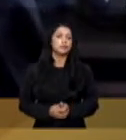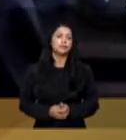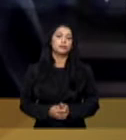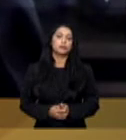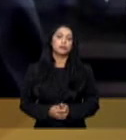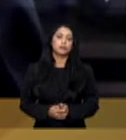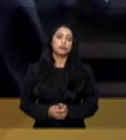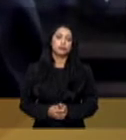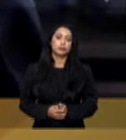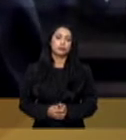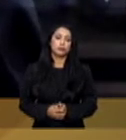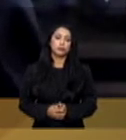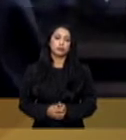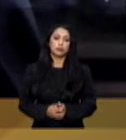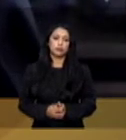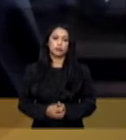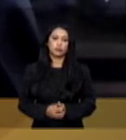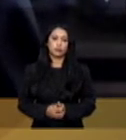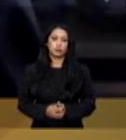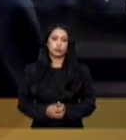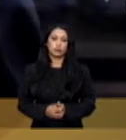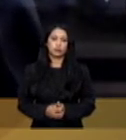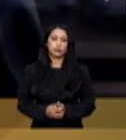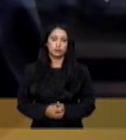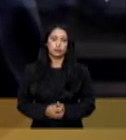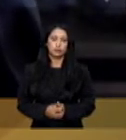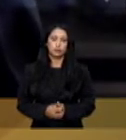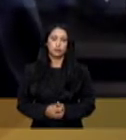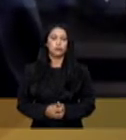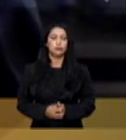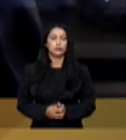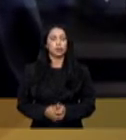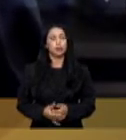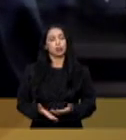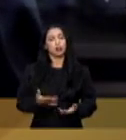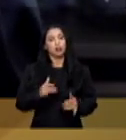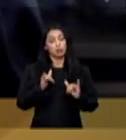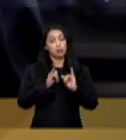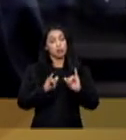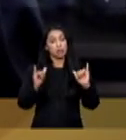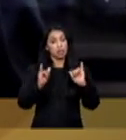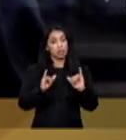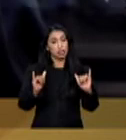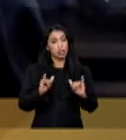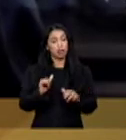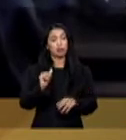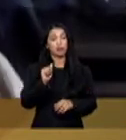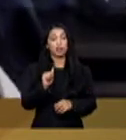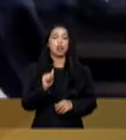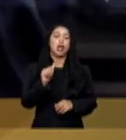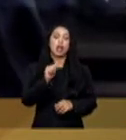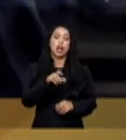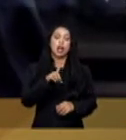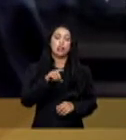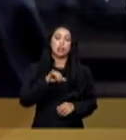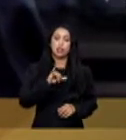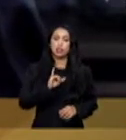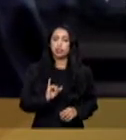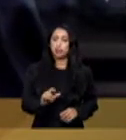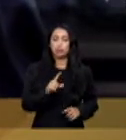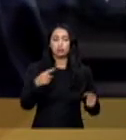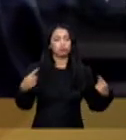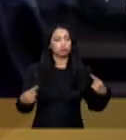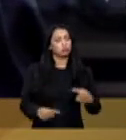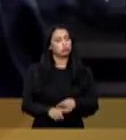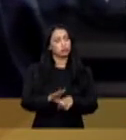de peremptoriamente e na parte irredutível do meu pronunciamento declarar a inconstitucionalidade